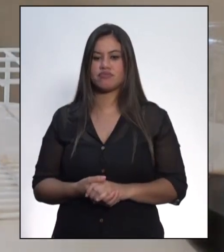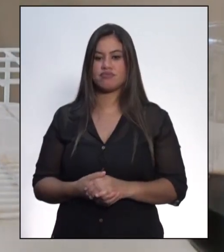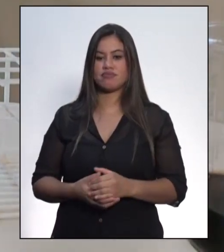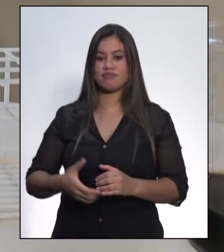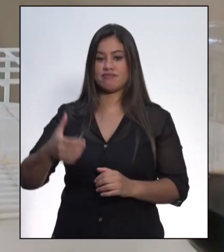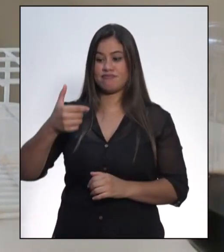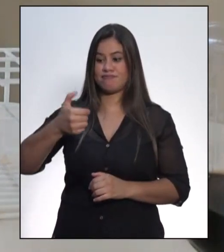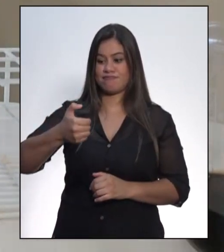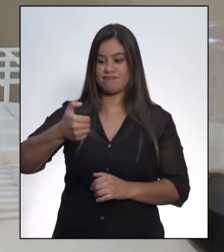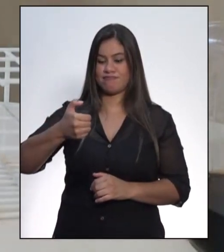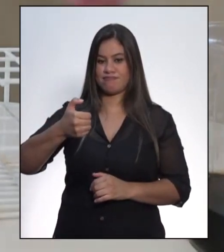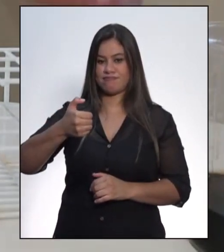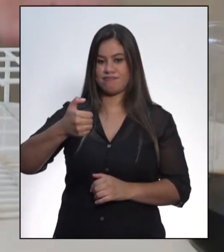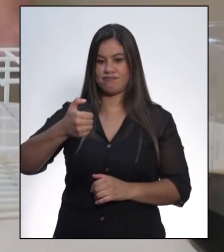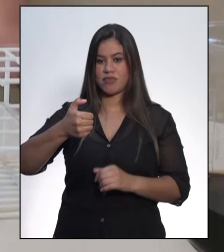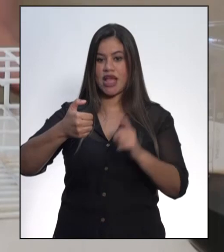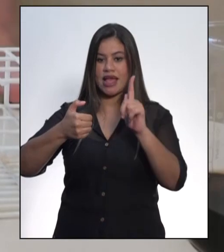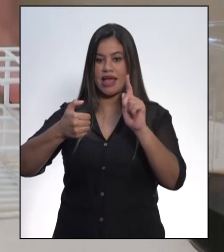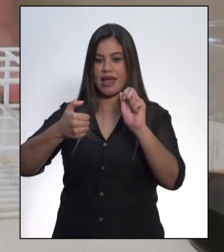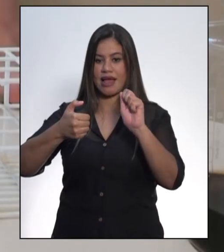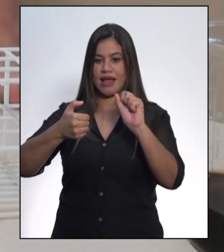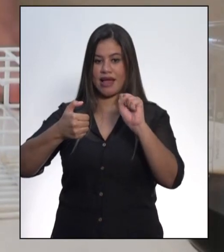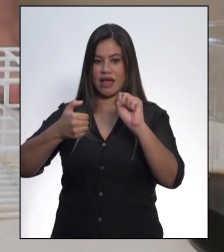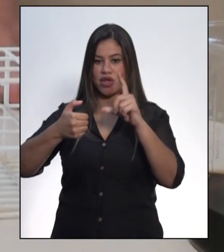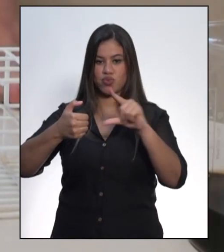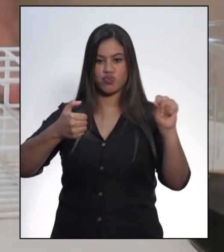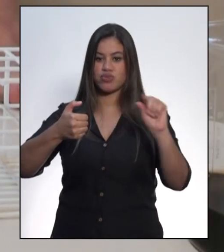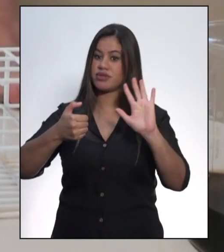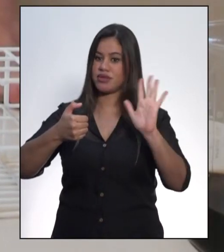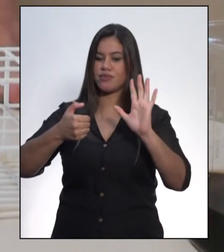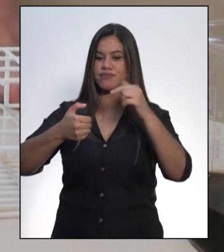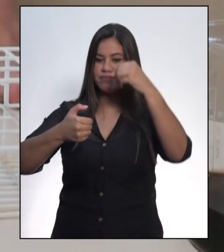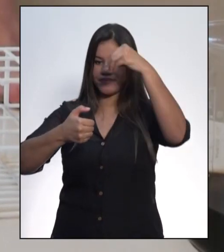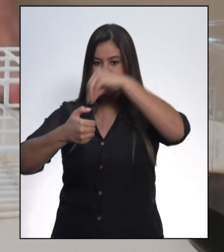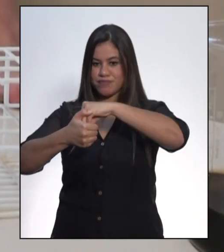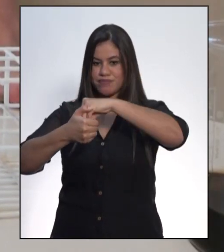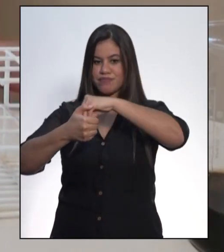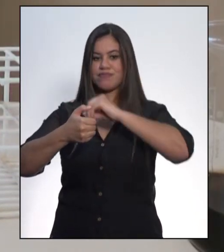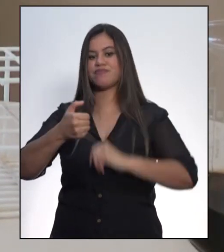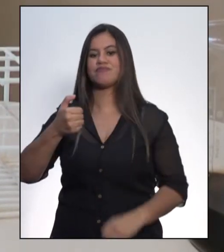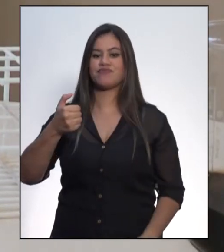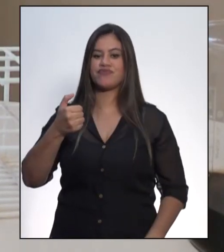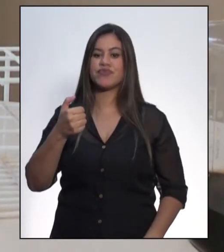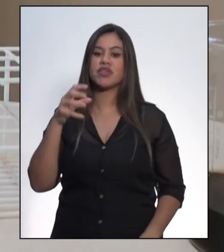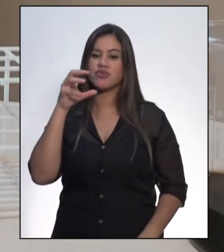gás escapar, vou aquecer.